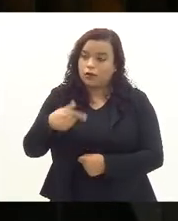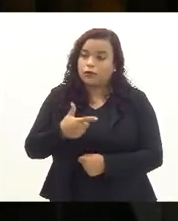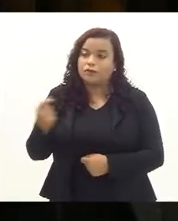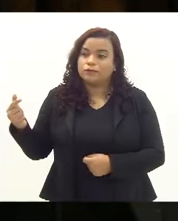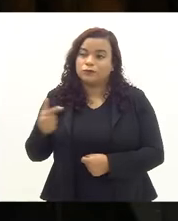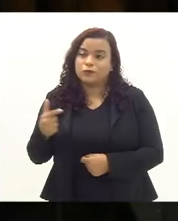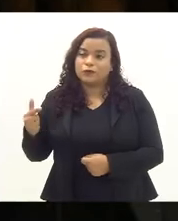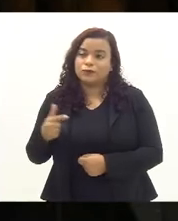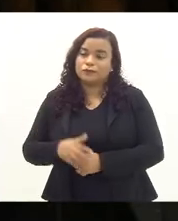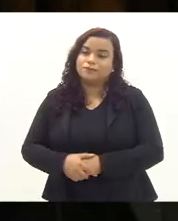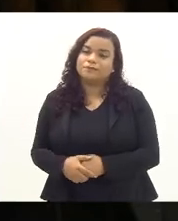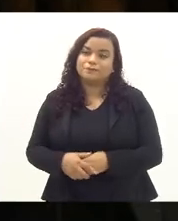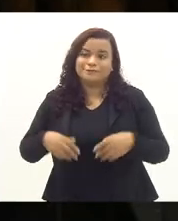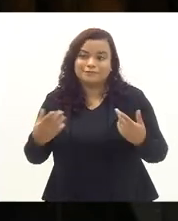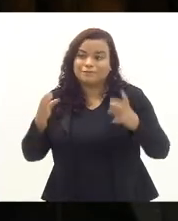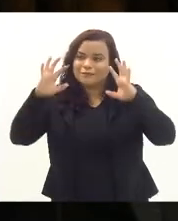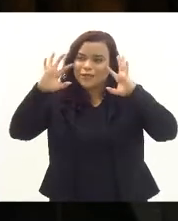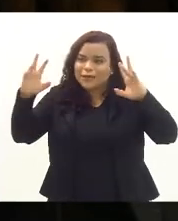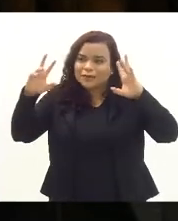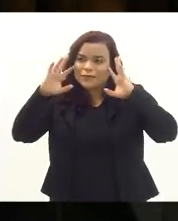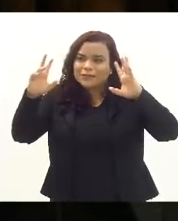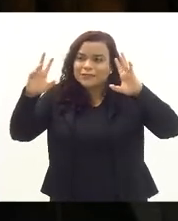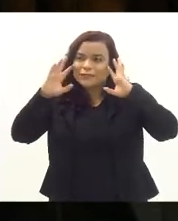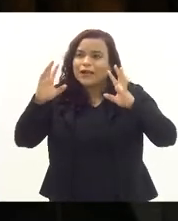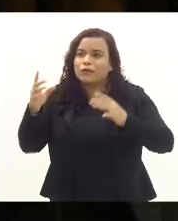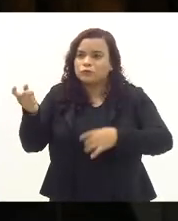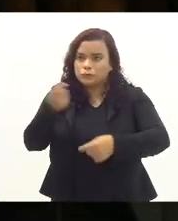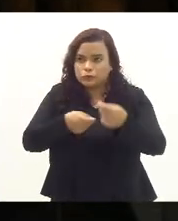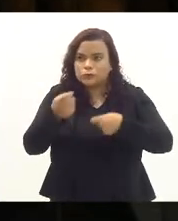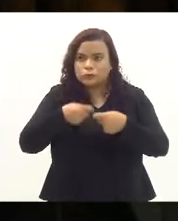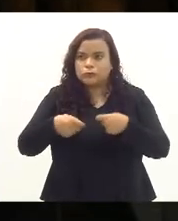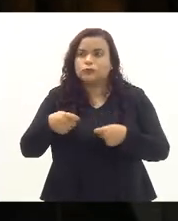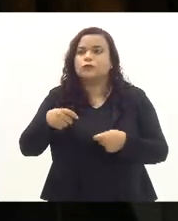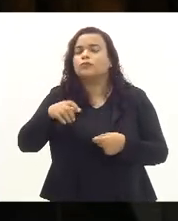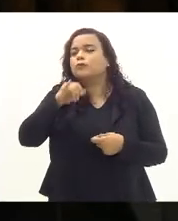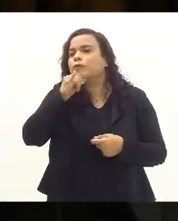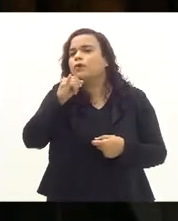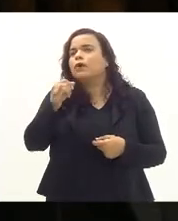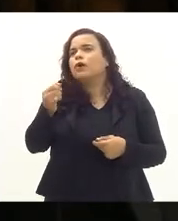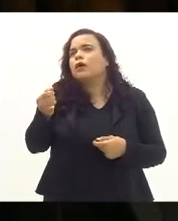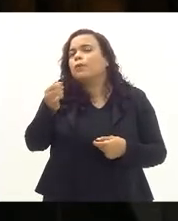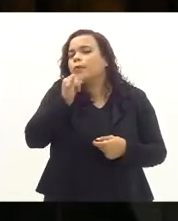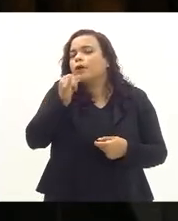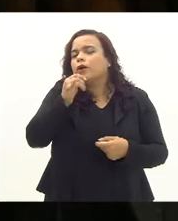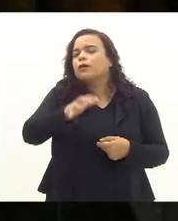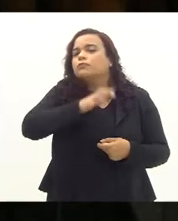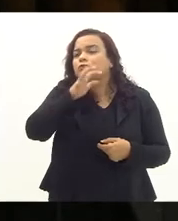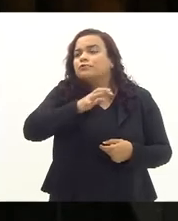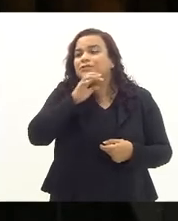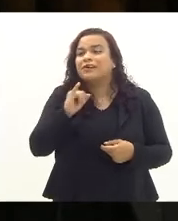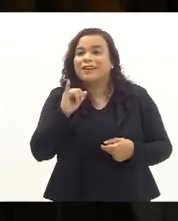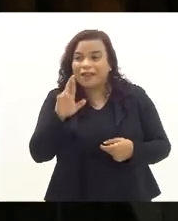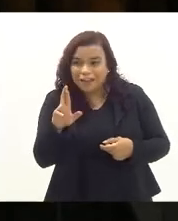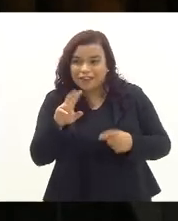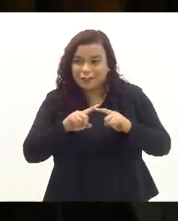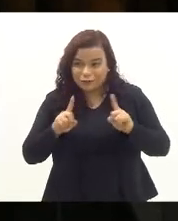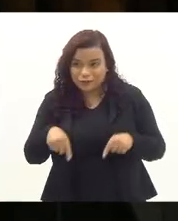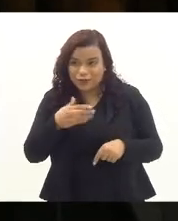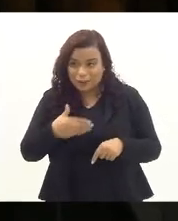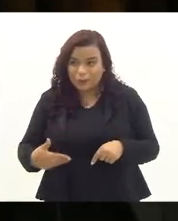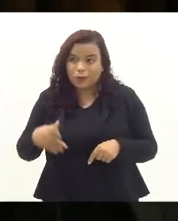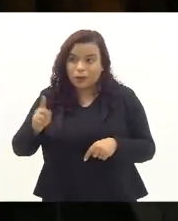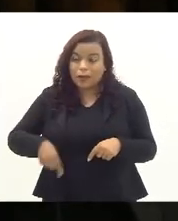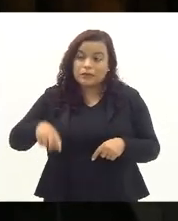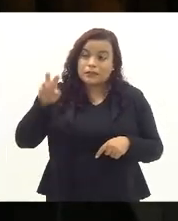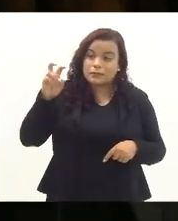é e quais são as previsões de receitas imposto de renda do funcionário público cinco milhões e